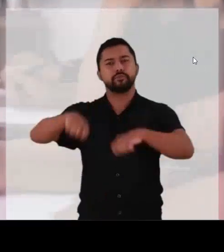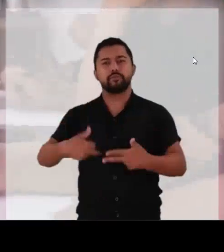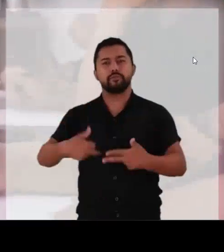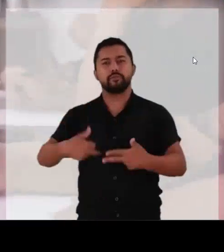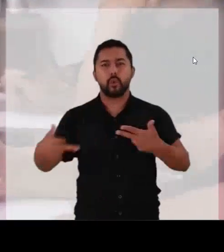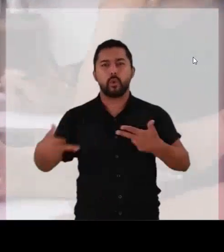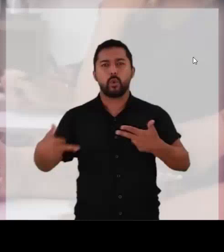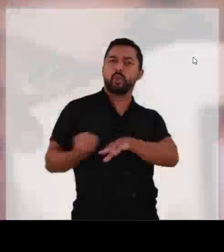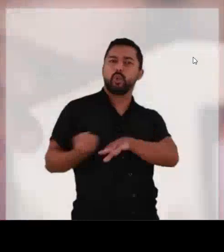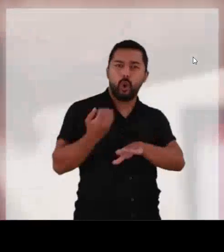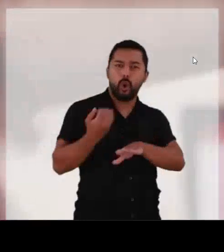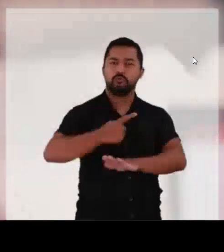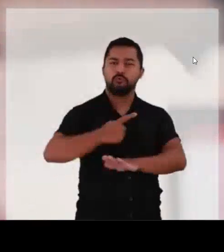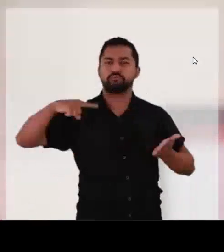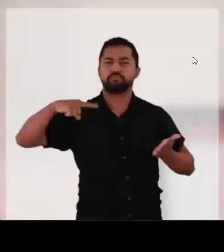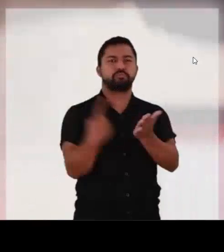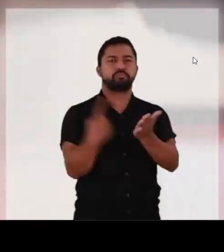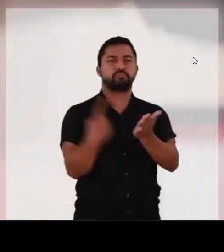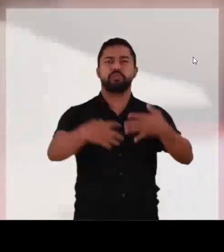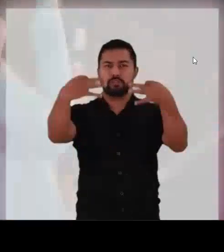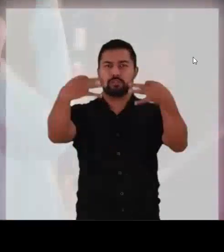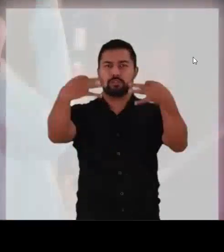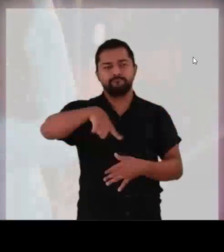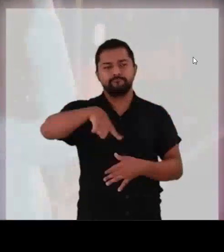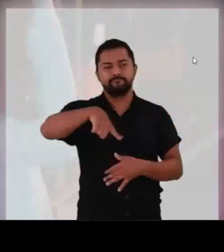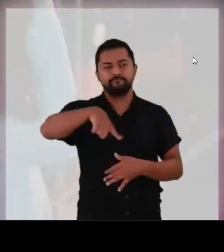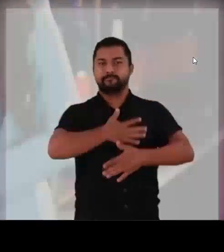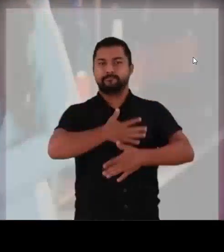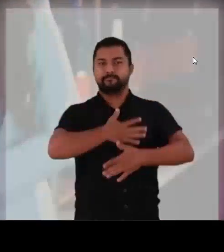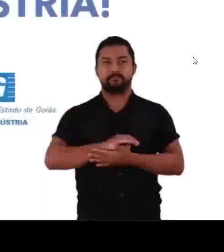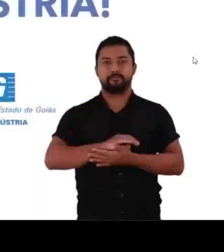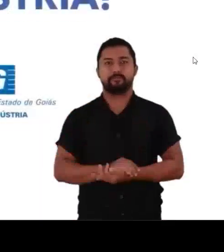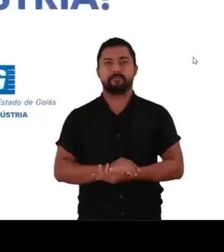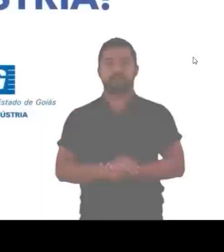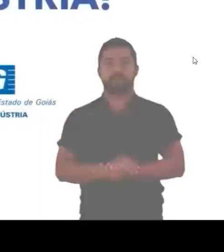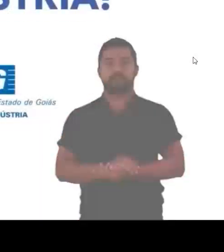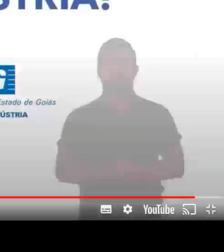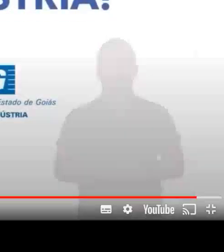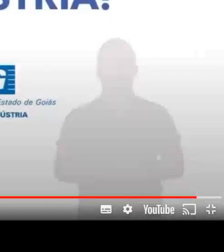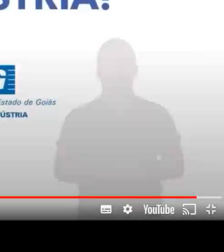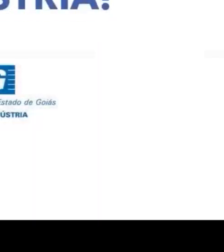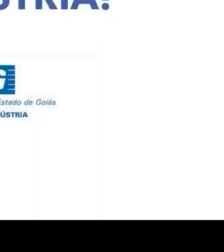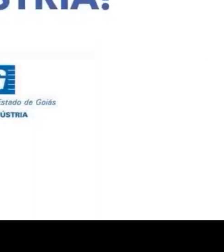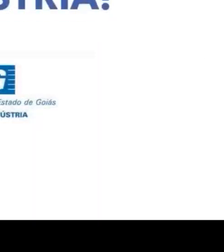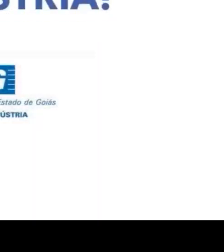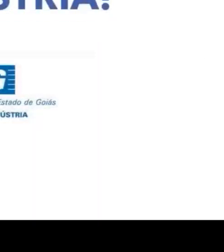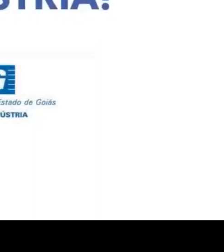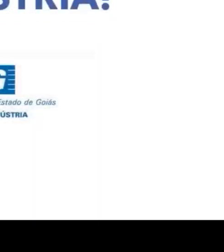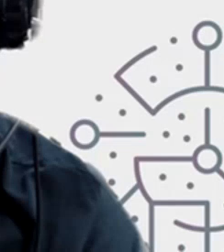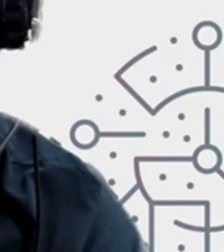soluções inovadoras e um compromisso sólido com a satisfação do cliente.